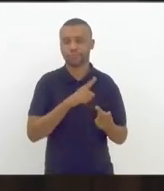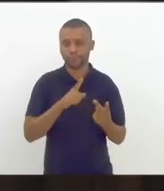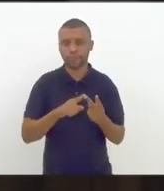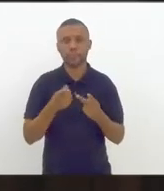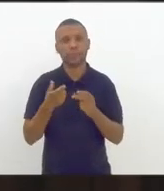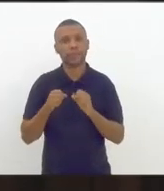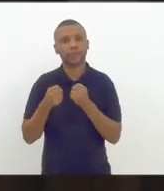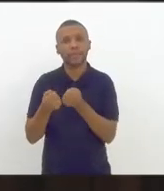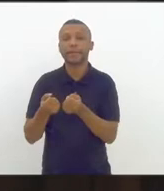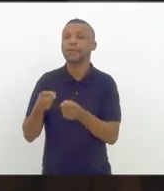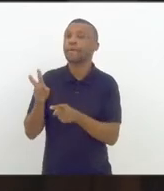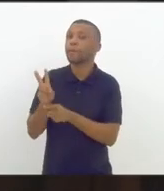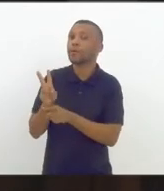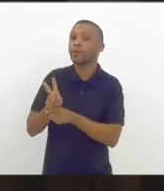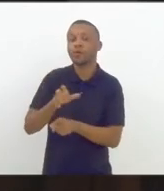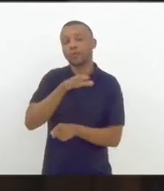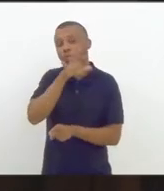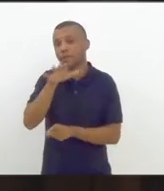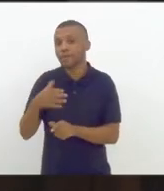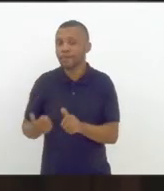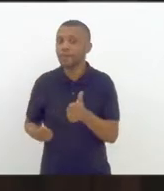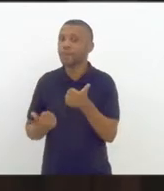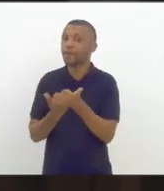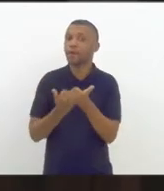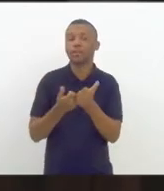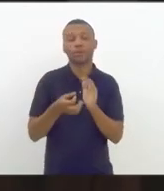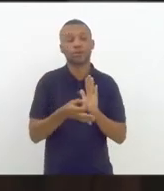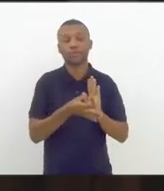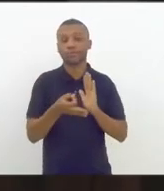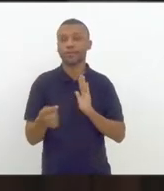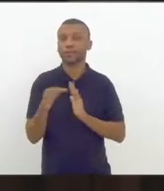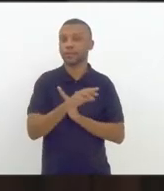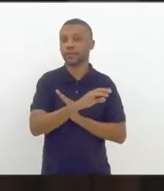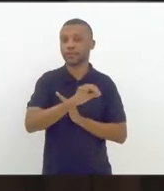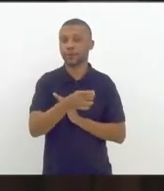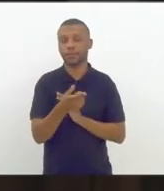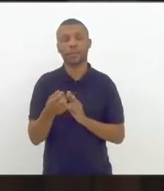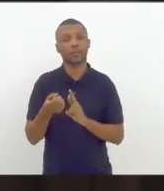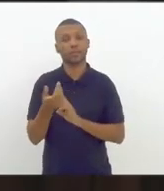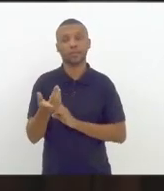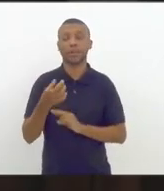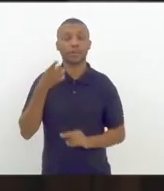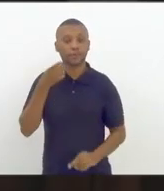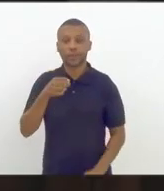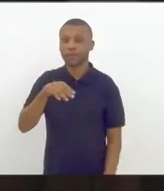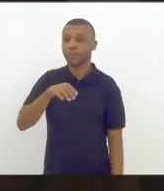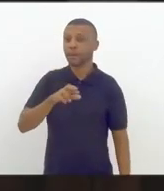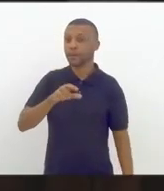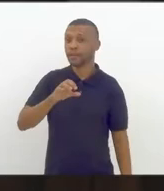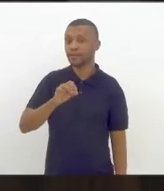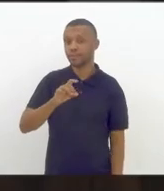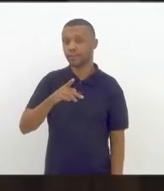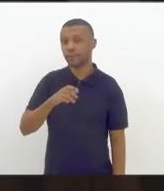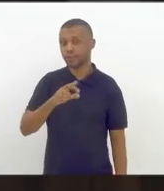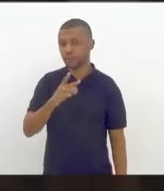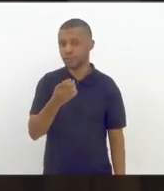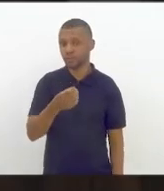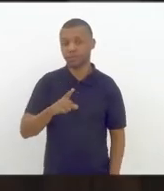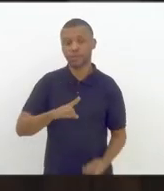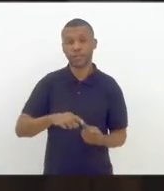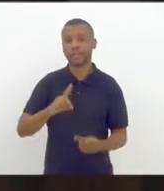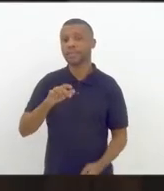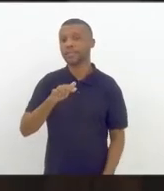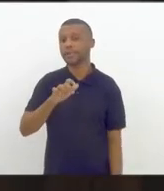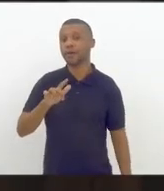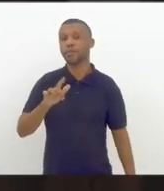Defesa da proteção dos animais, favorável com a emenda da CCJ. Relatores, deputados Márcio Pacheco e Daniel Librelon. Em discussão, não havendo que queira discutir,